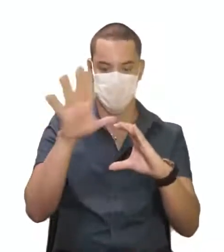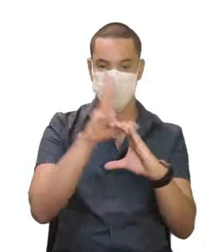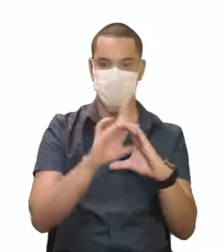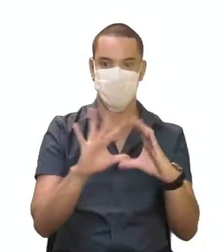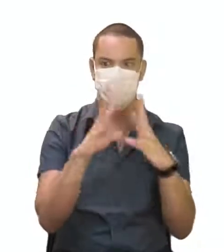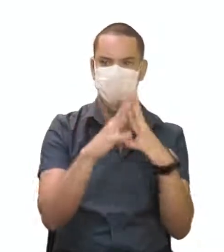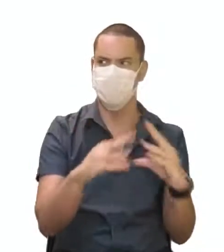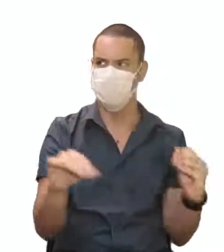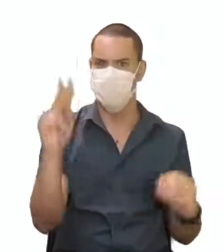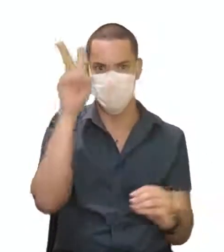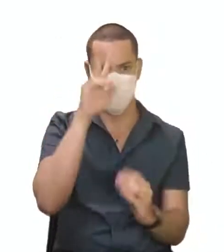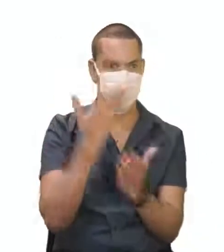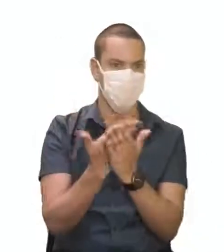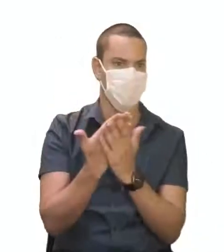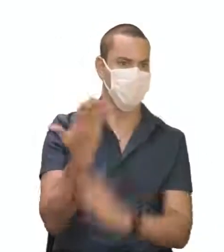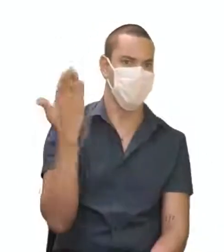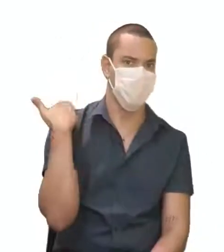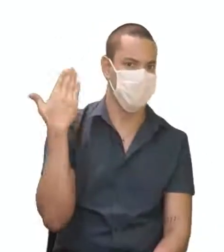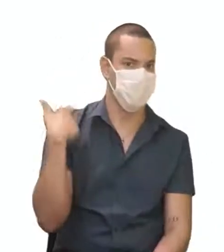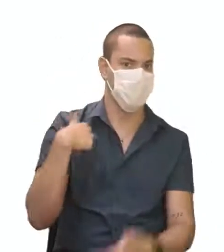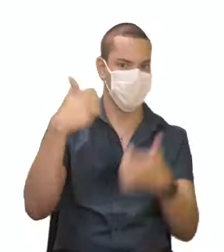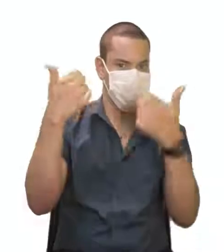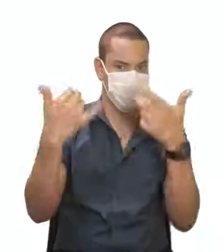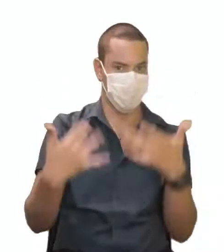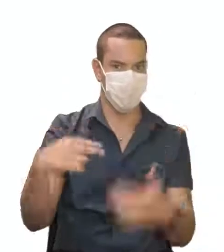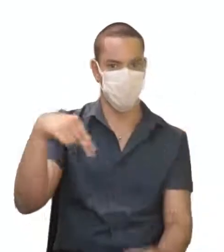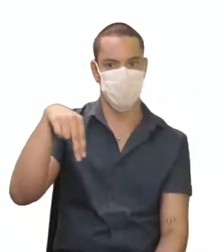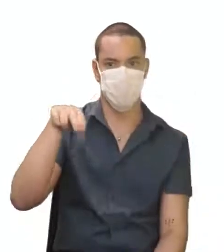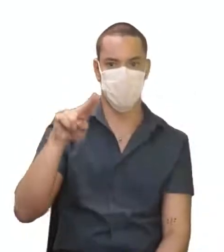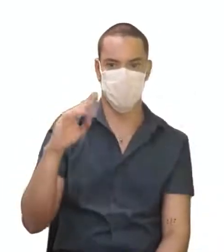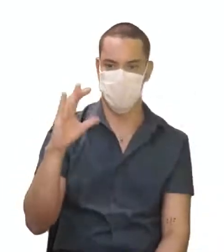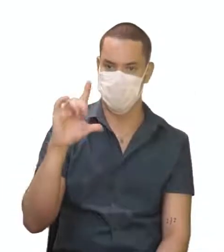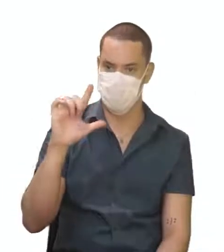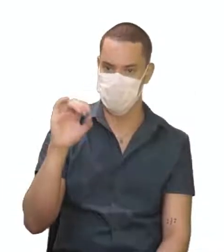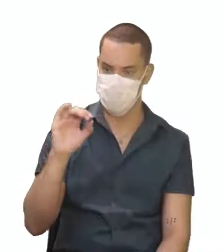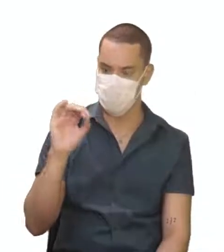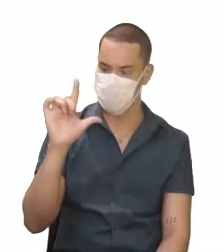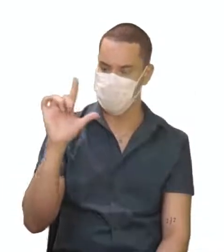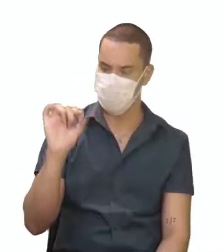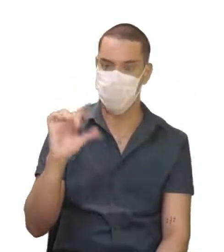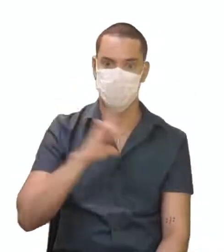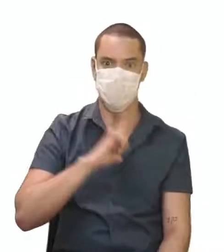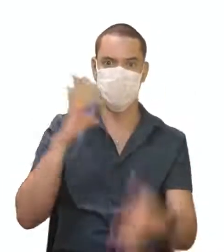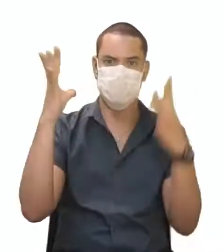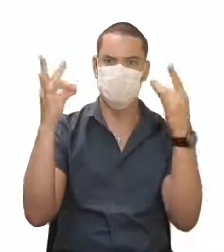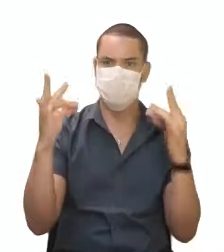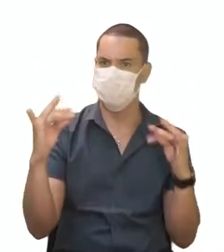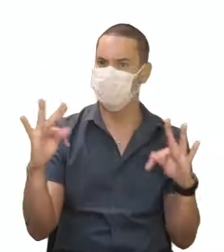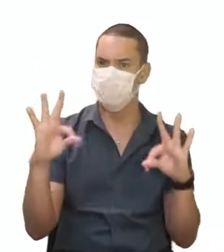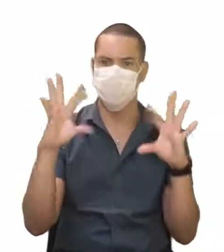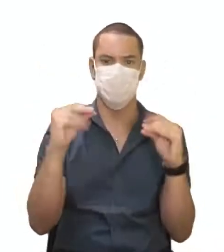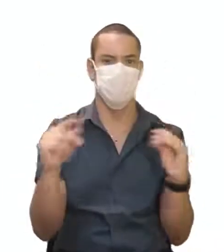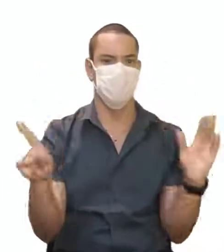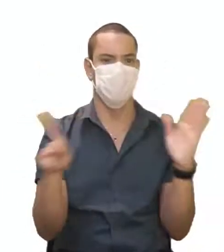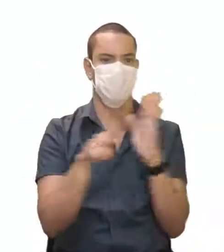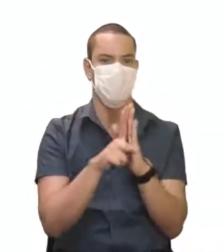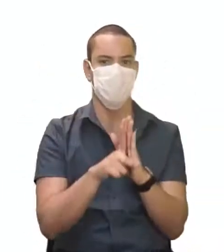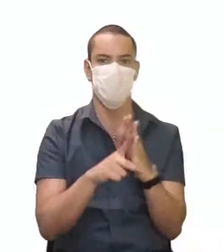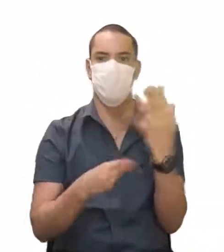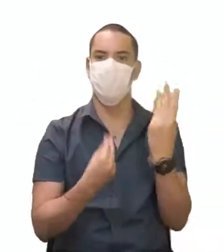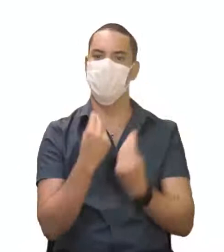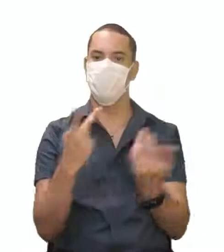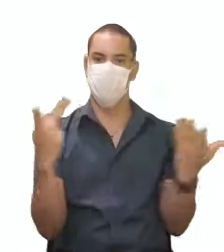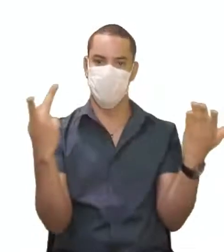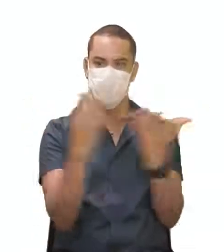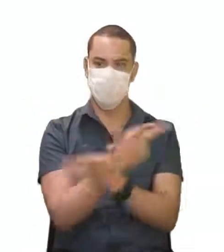desaparecer. Lembra o que nós falamos na aula passada sobre o nucleolo, onde você vai ter todos os constituintes aí do material ribossômico que vai